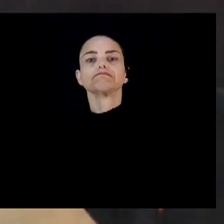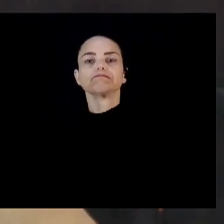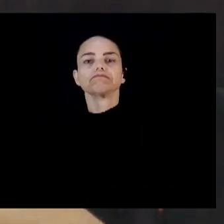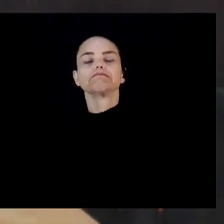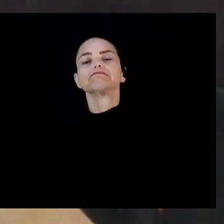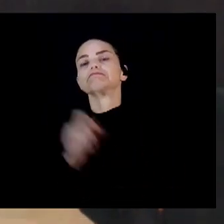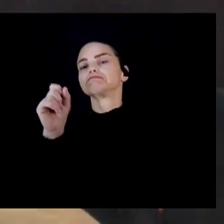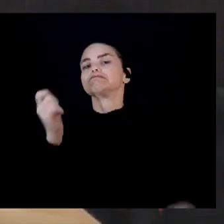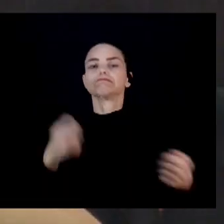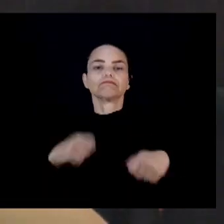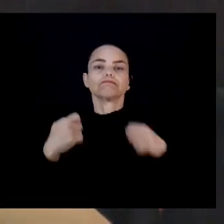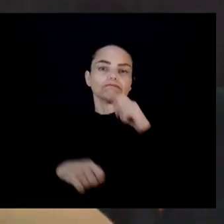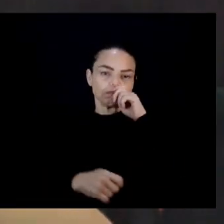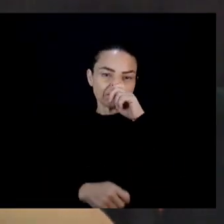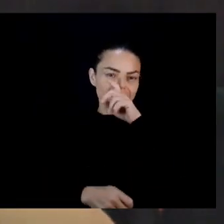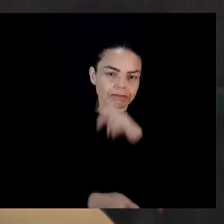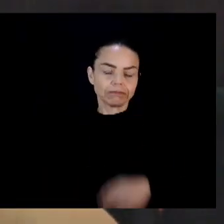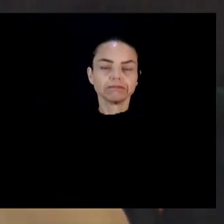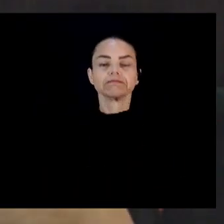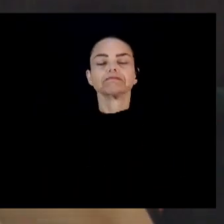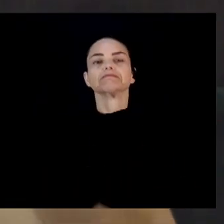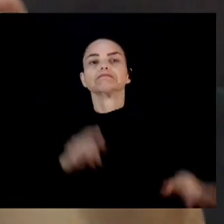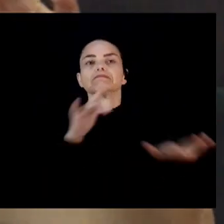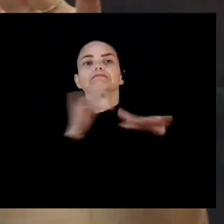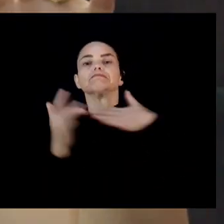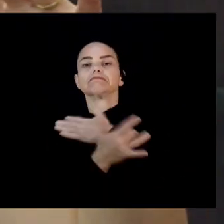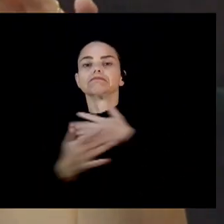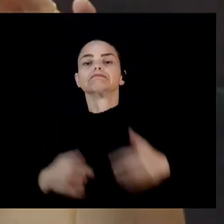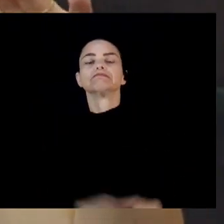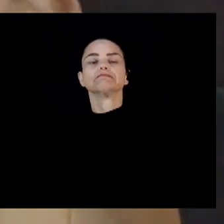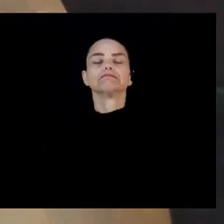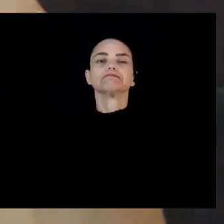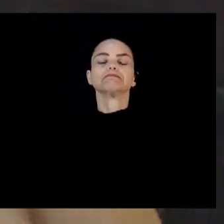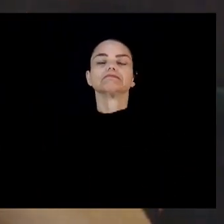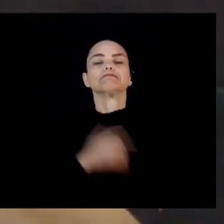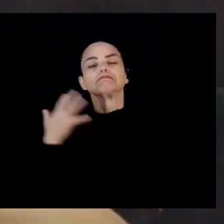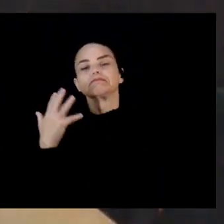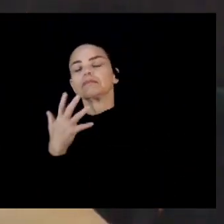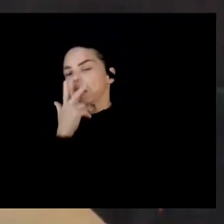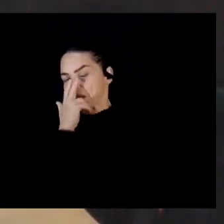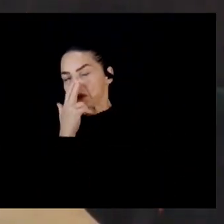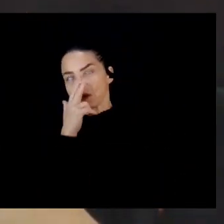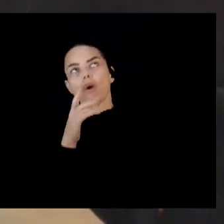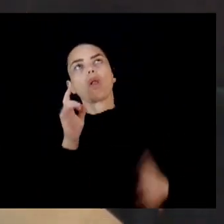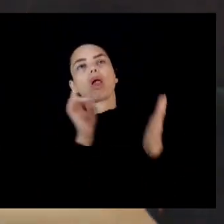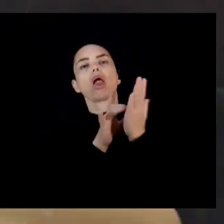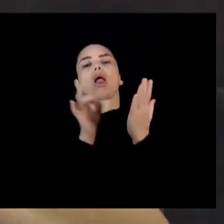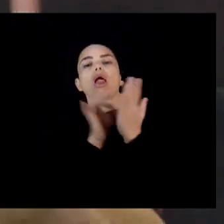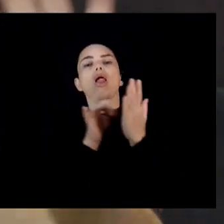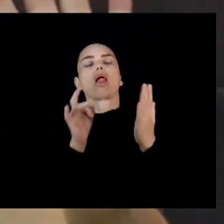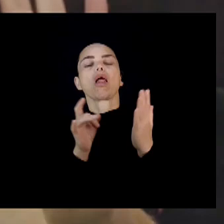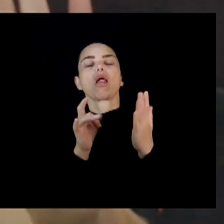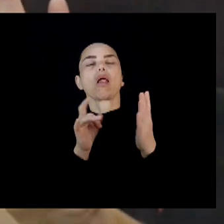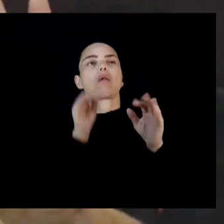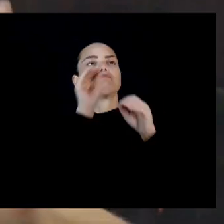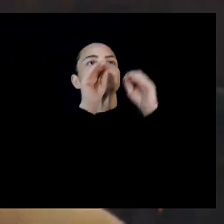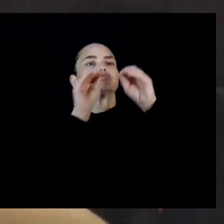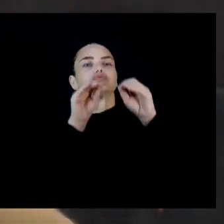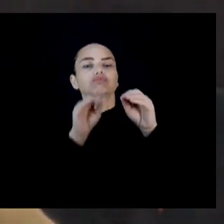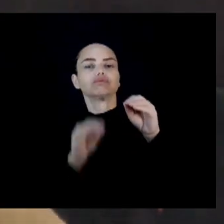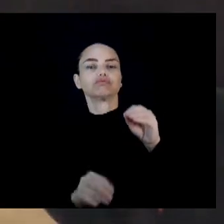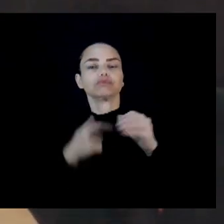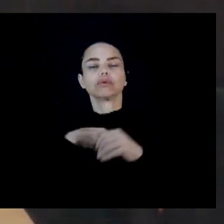precisa ver? As mídias sociais, ela é uma vitrine bonita, que a gente coloca as coisas que a gente quer ali bonitas.